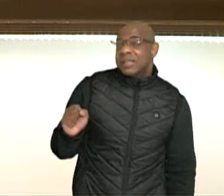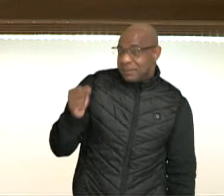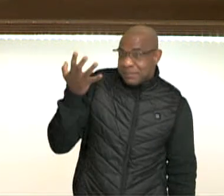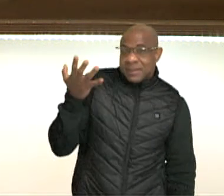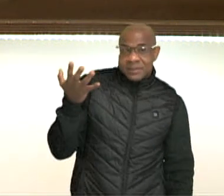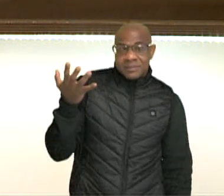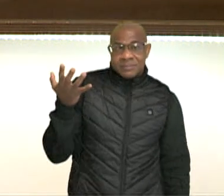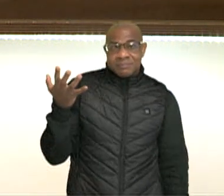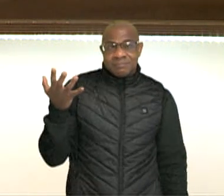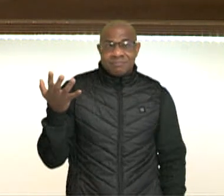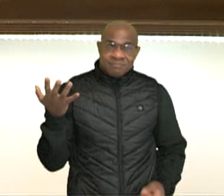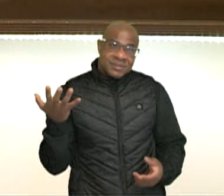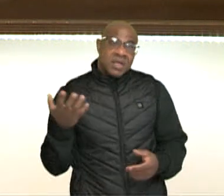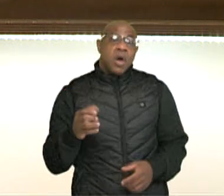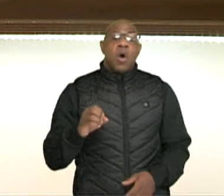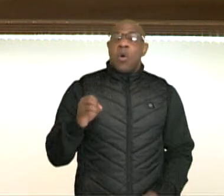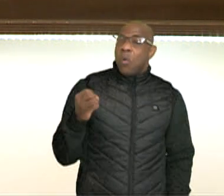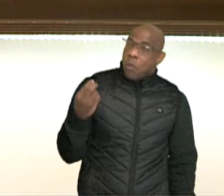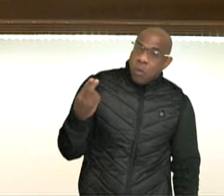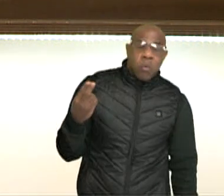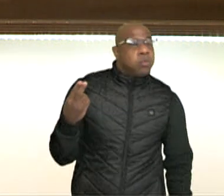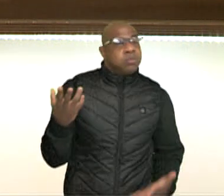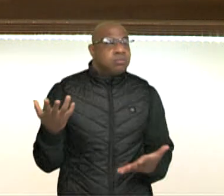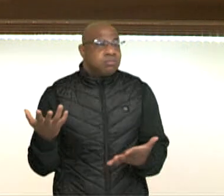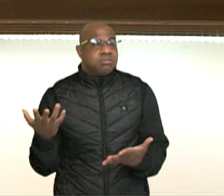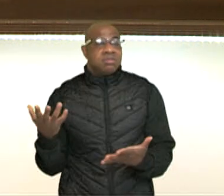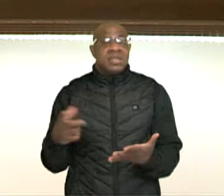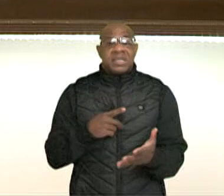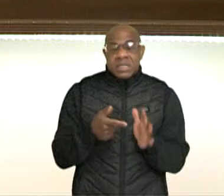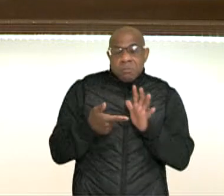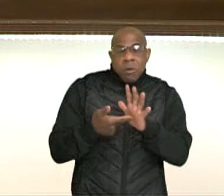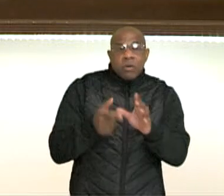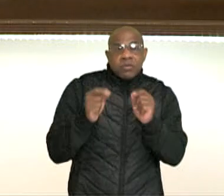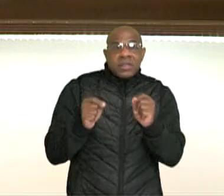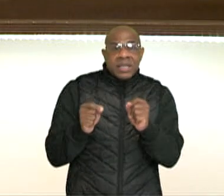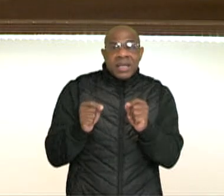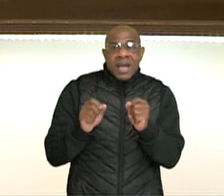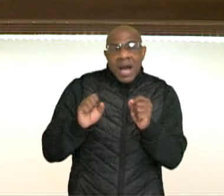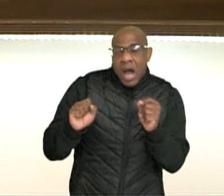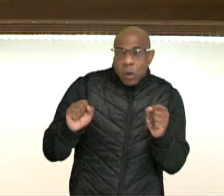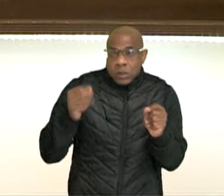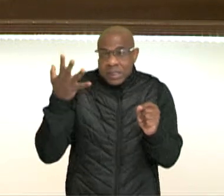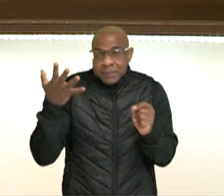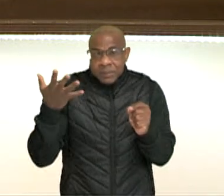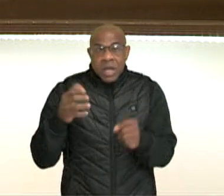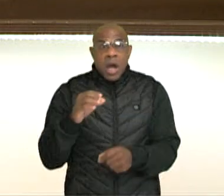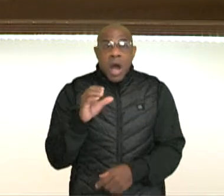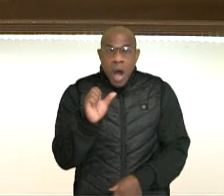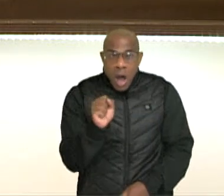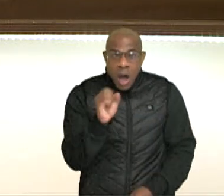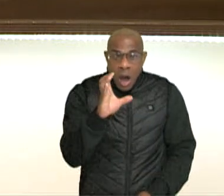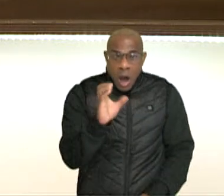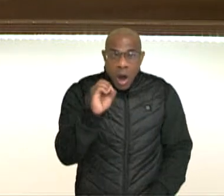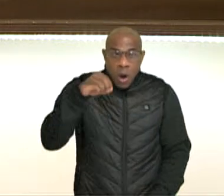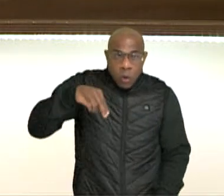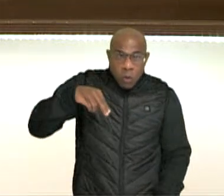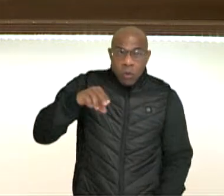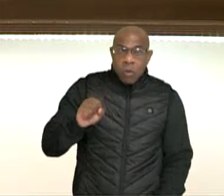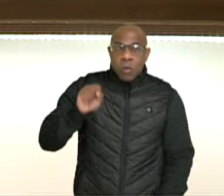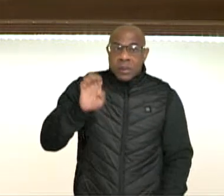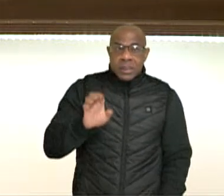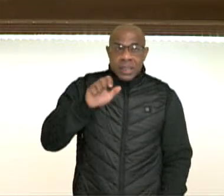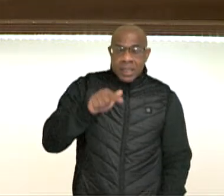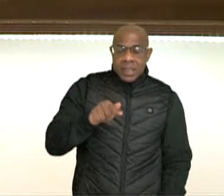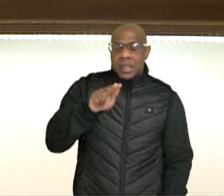de conjunções ou locuções conjuntivas que indiquem consequência. Então, eu tenho sempre estabelecida uma causa e